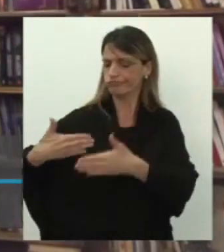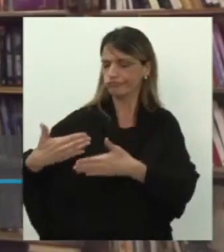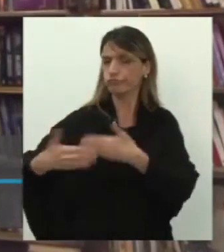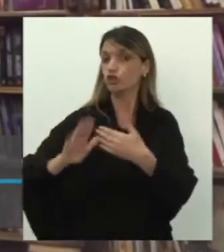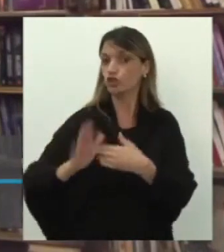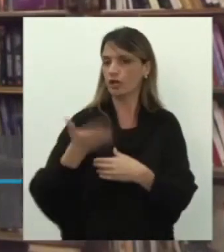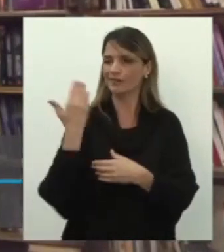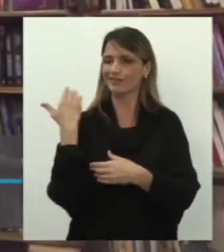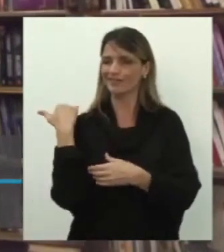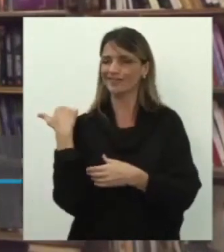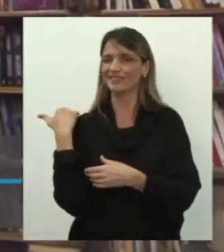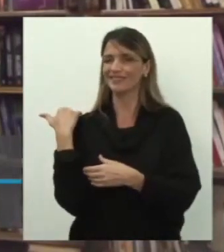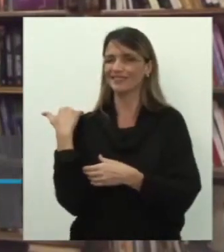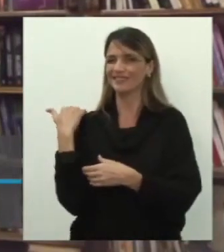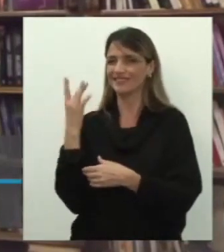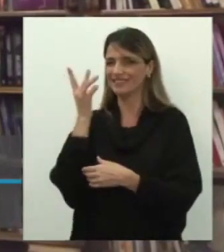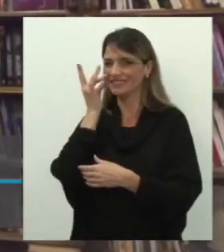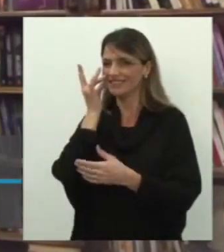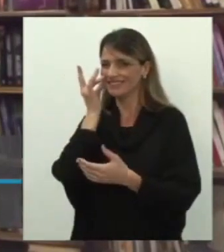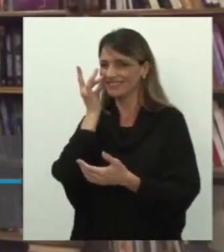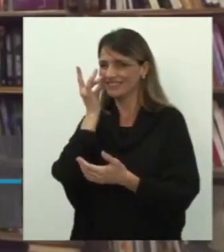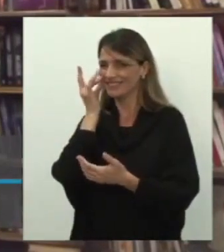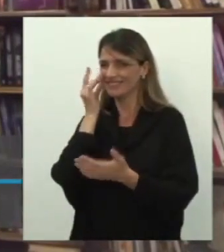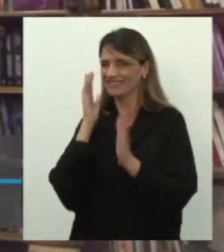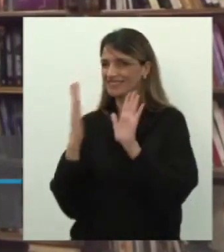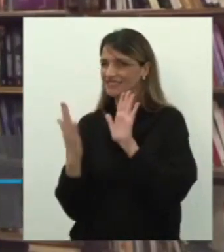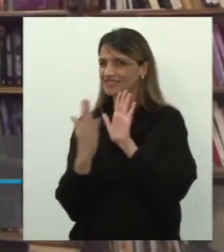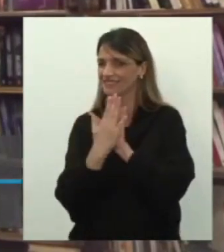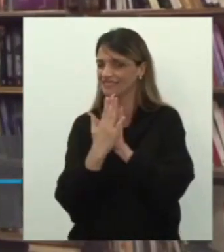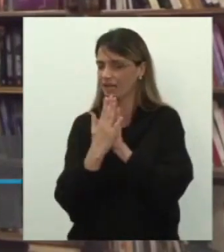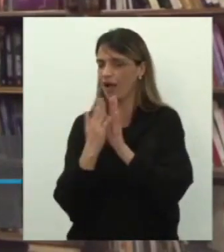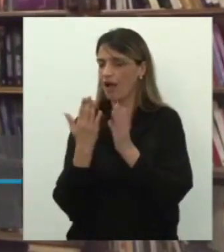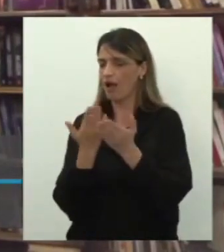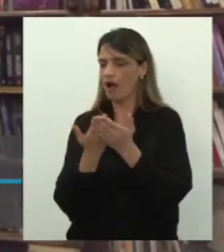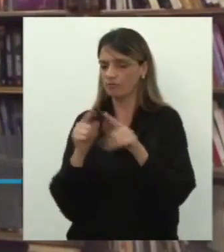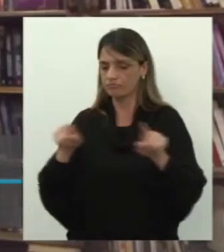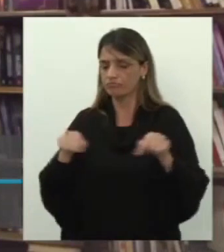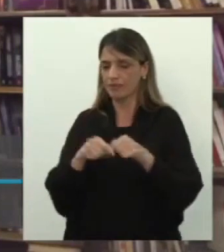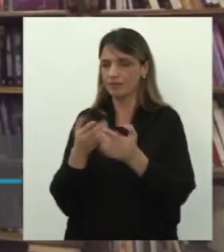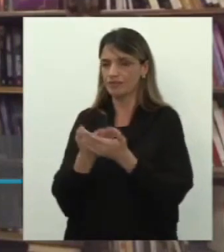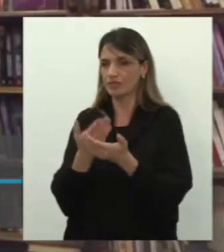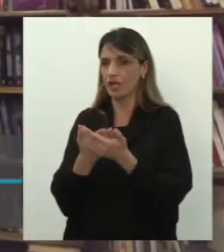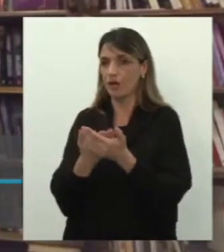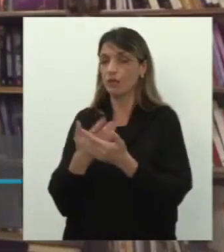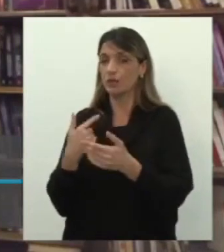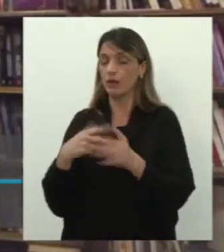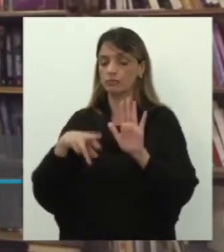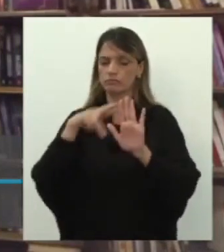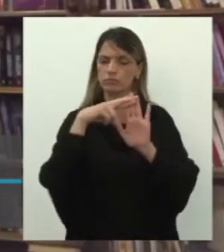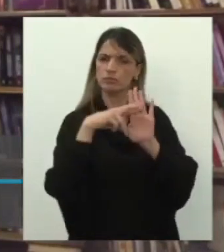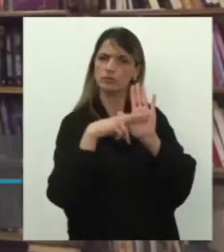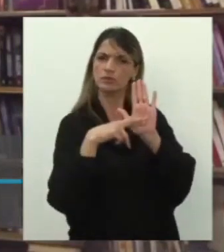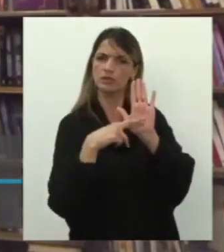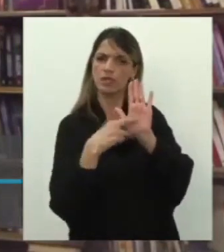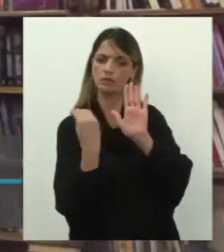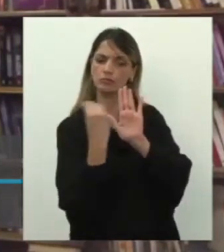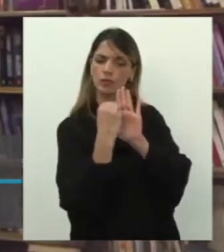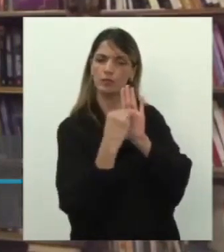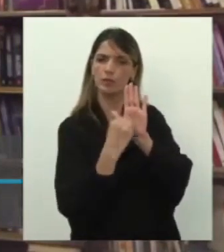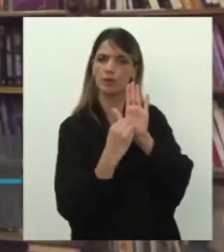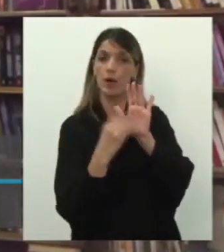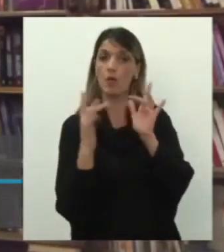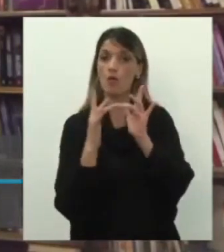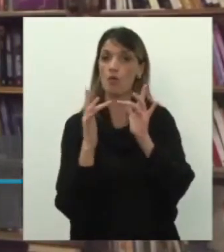presencialmente, passamos para o roteiro e dentro desse roteiro nós colocamos o contato dos nossos e-mails. Então cada